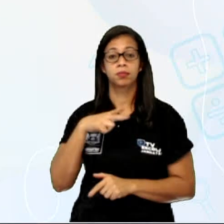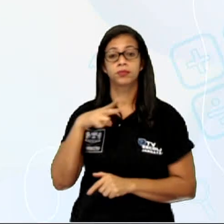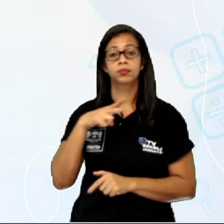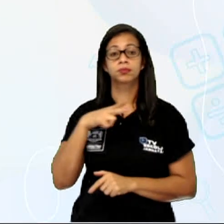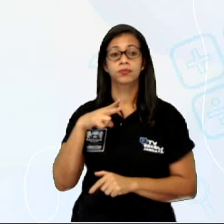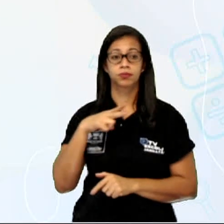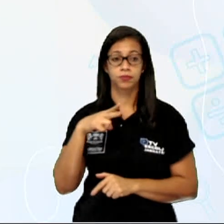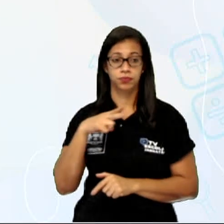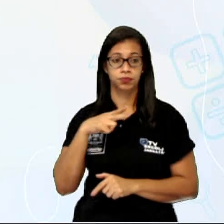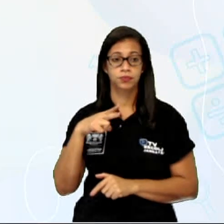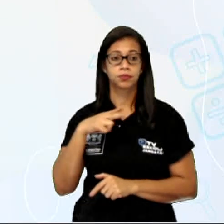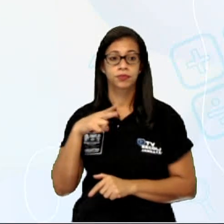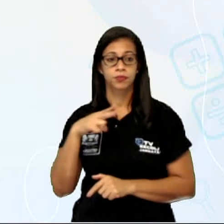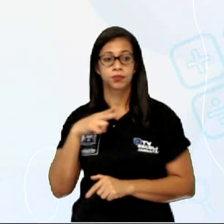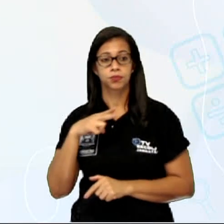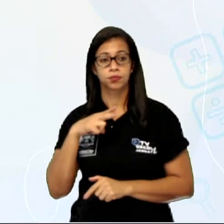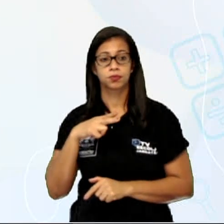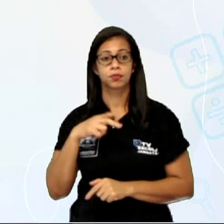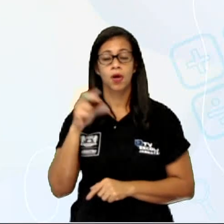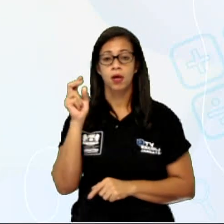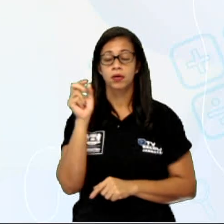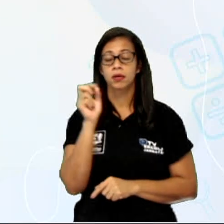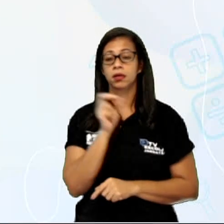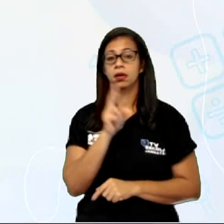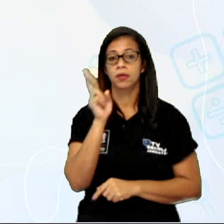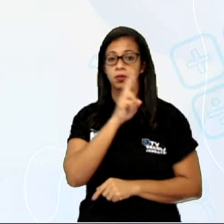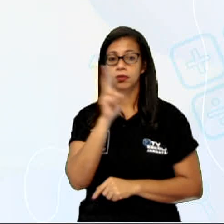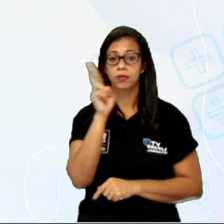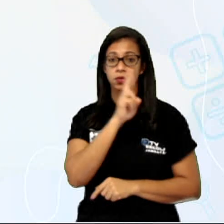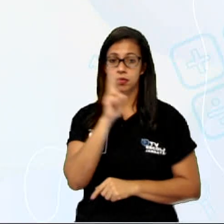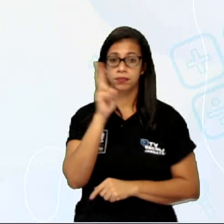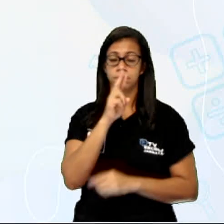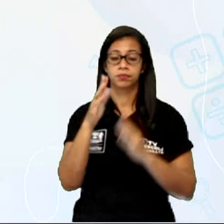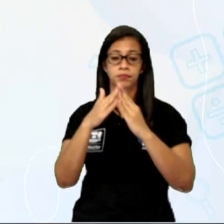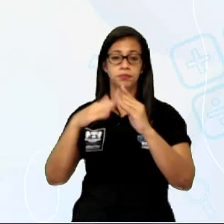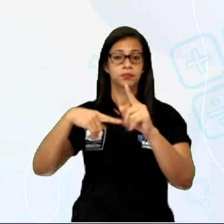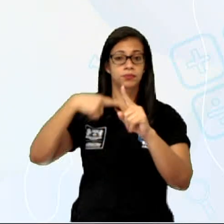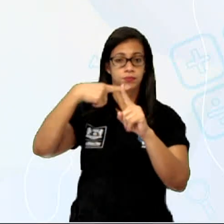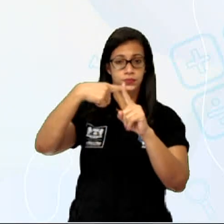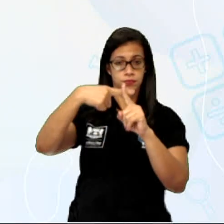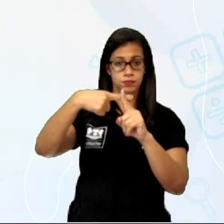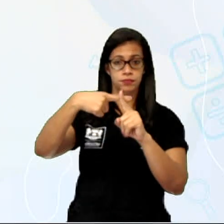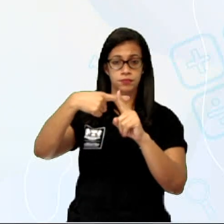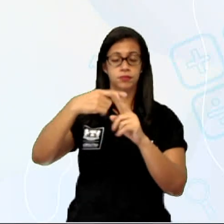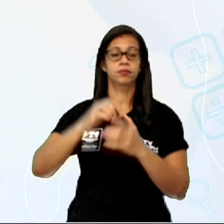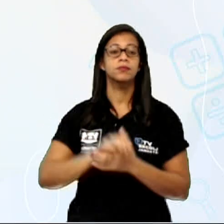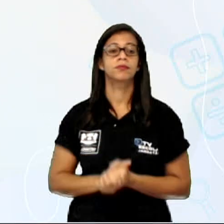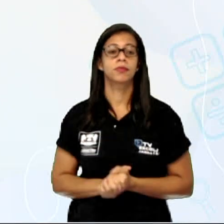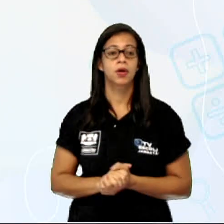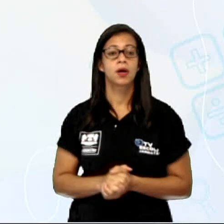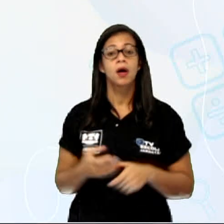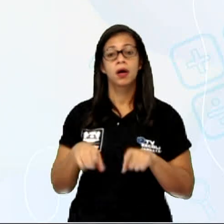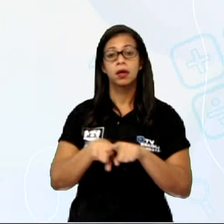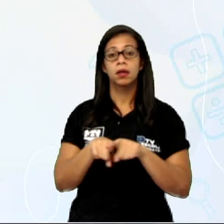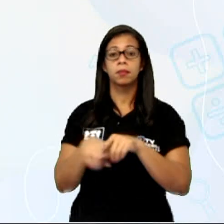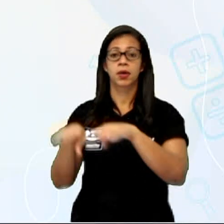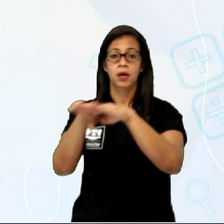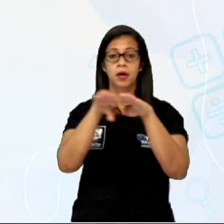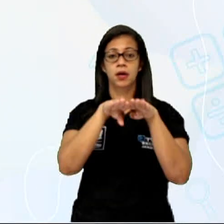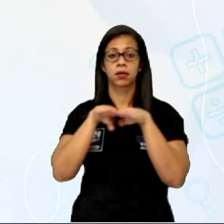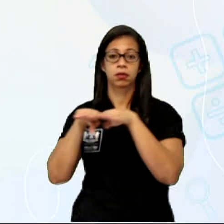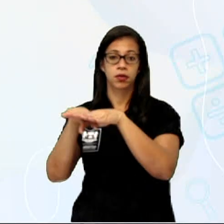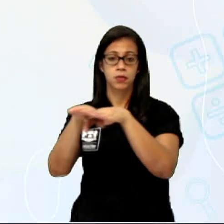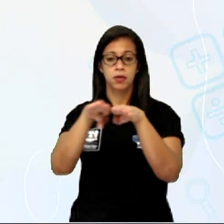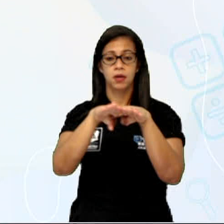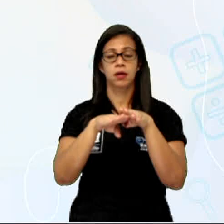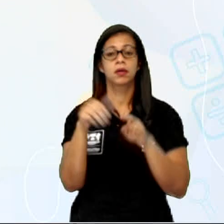da aristocracia russa e da Igreja Ortodoxa, a estatização da economia e a igualdade de direitos entre homens e